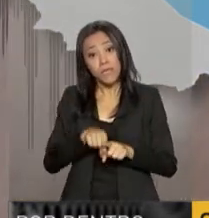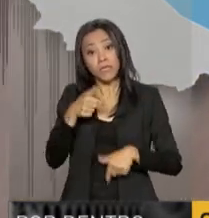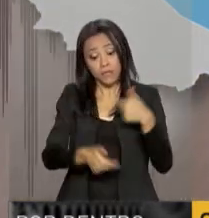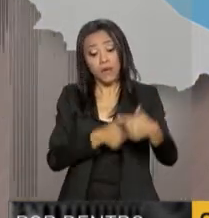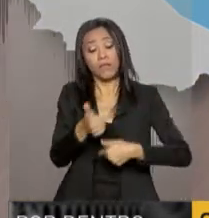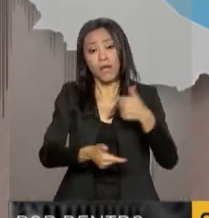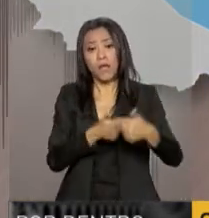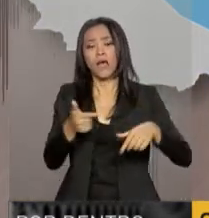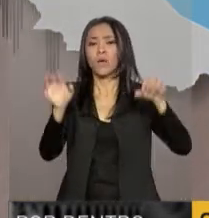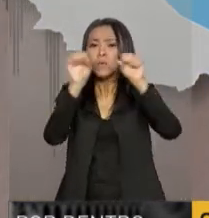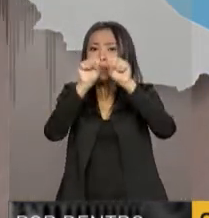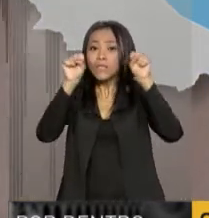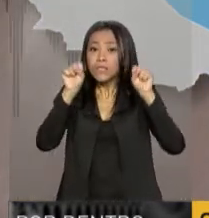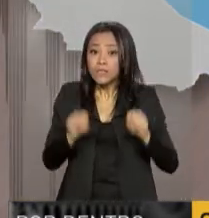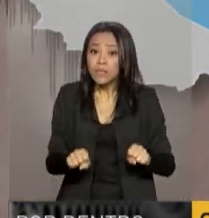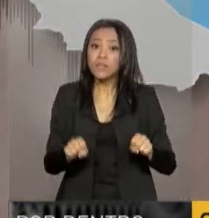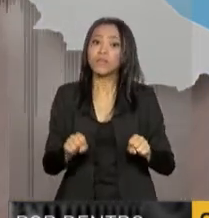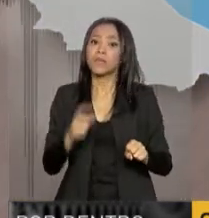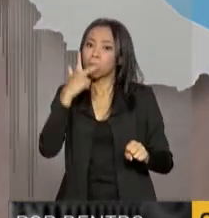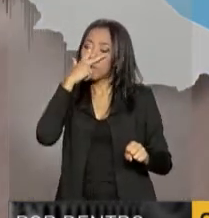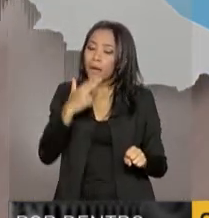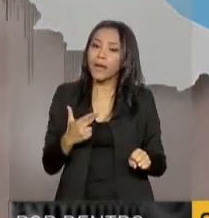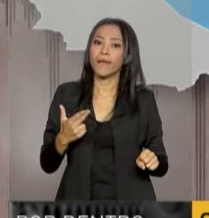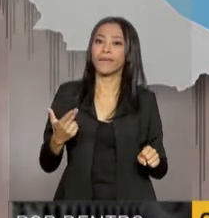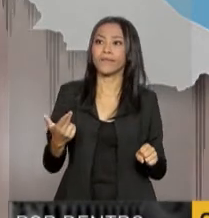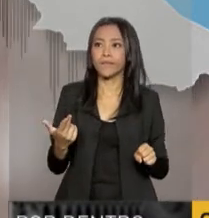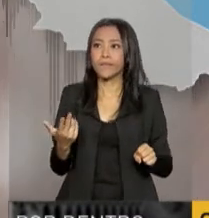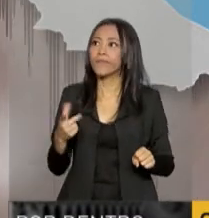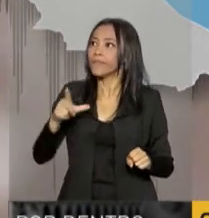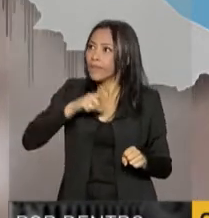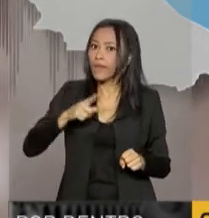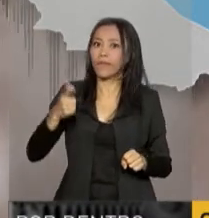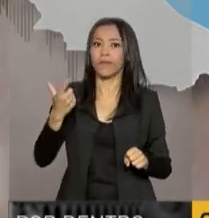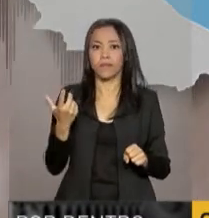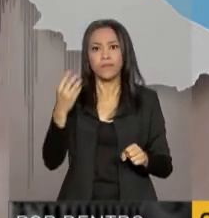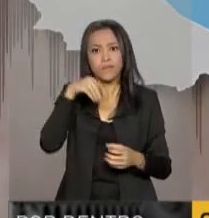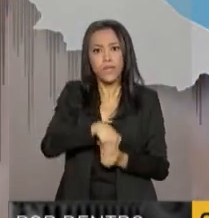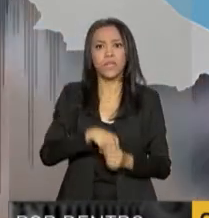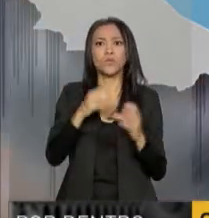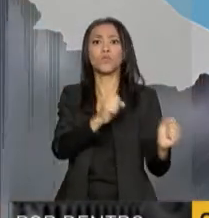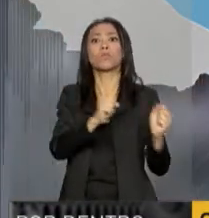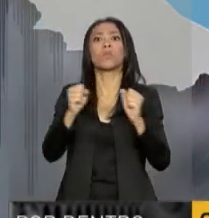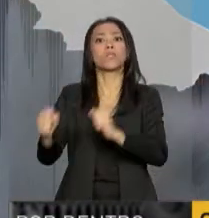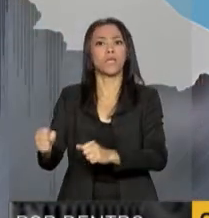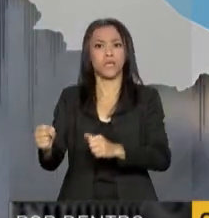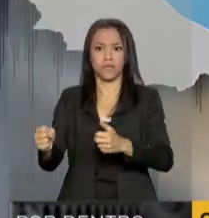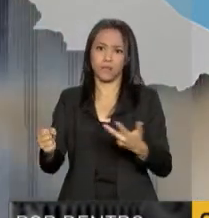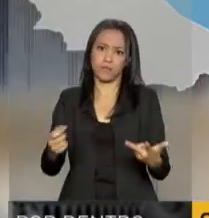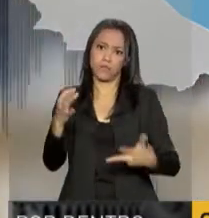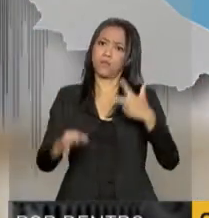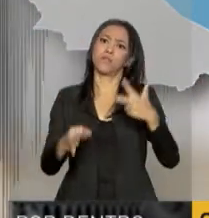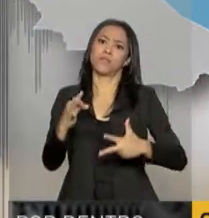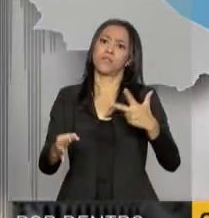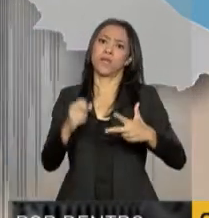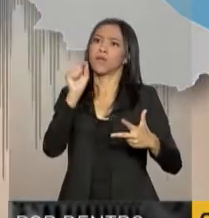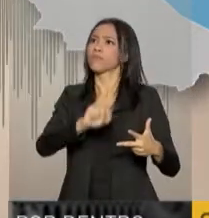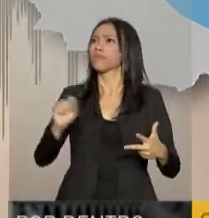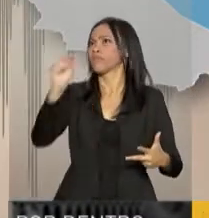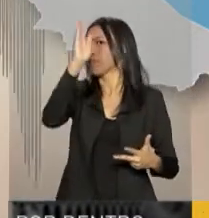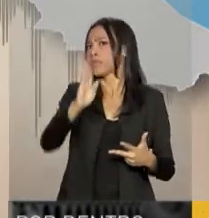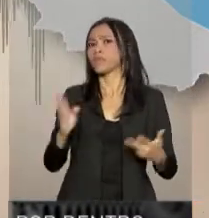que existe parece existir e corrupção dentro dos poderes judiciários em todo o brasil o ministro